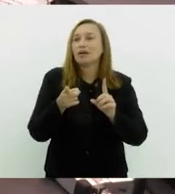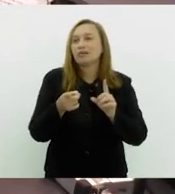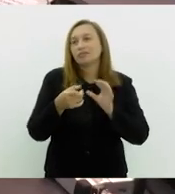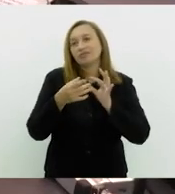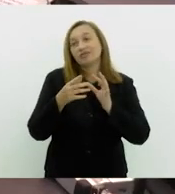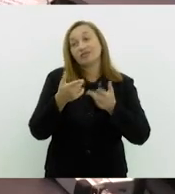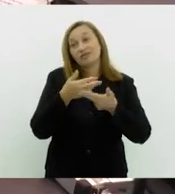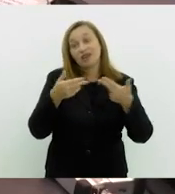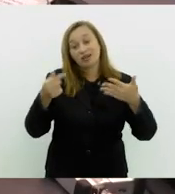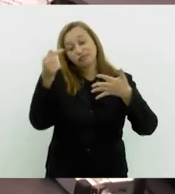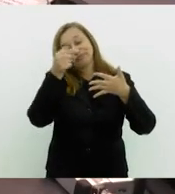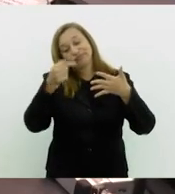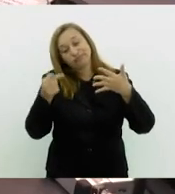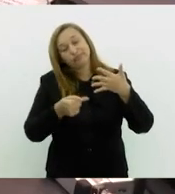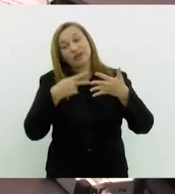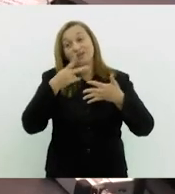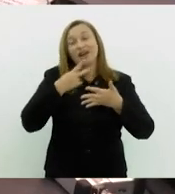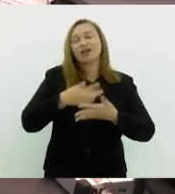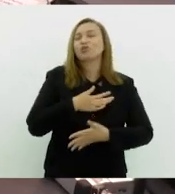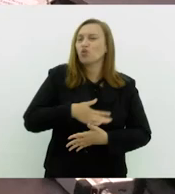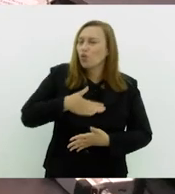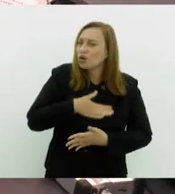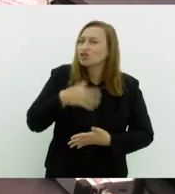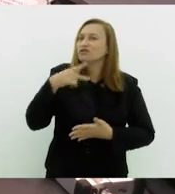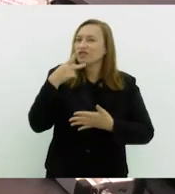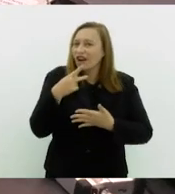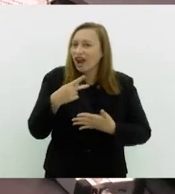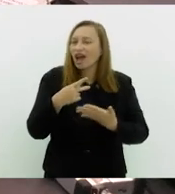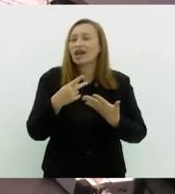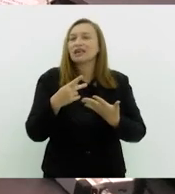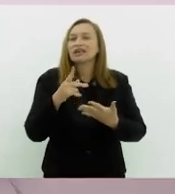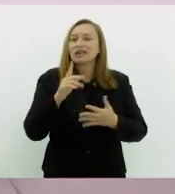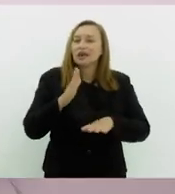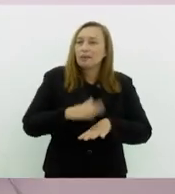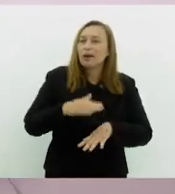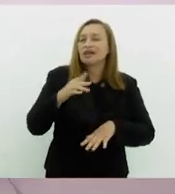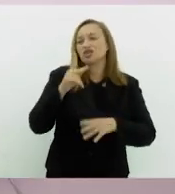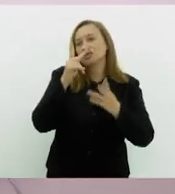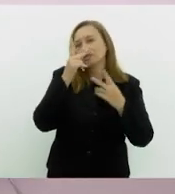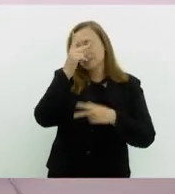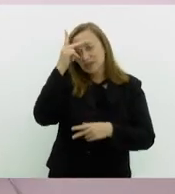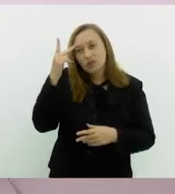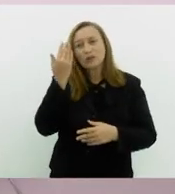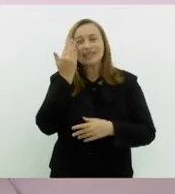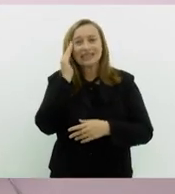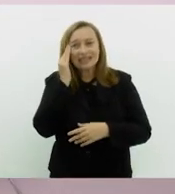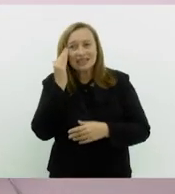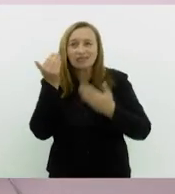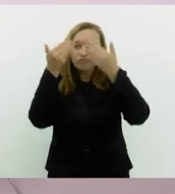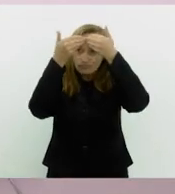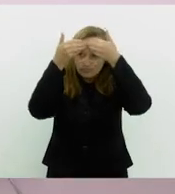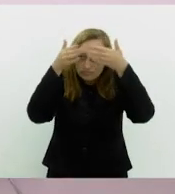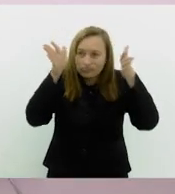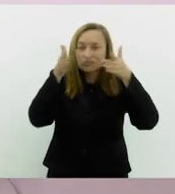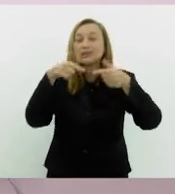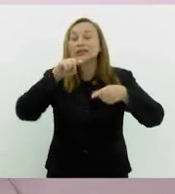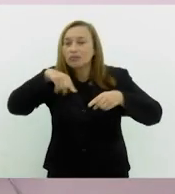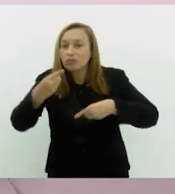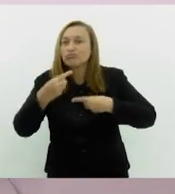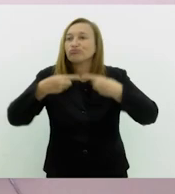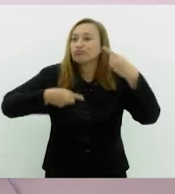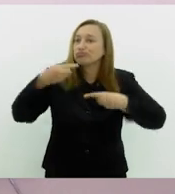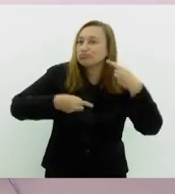coisa e a gente sempre gosta de falar sobre esse tema, porque é mais pessoas entendendo, falando, depois discutindo e